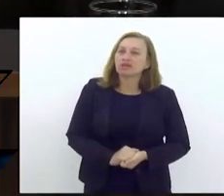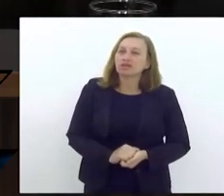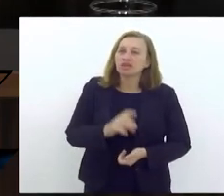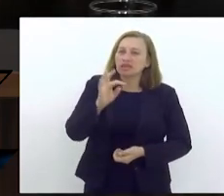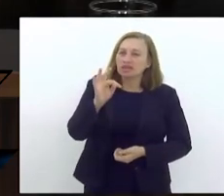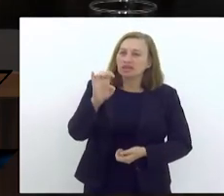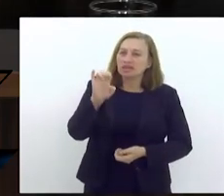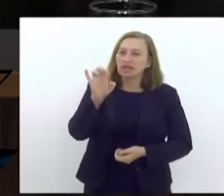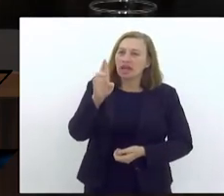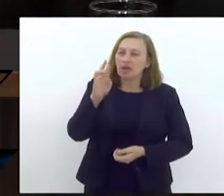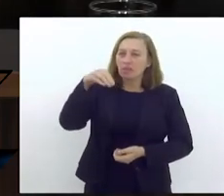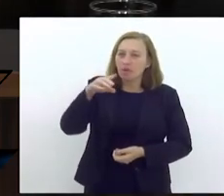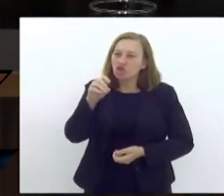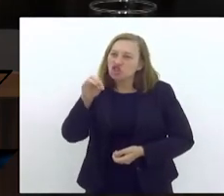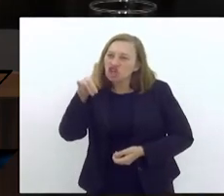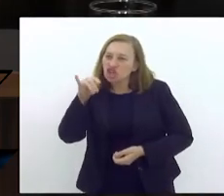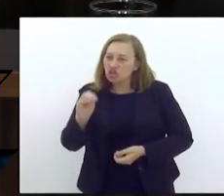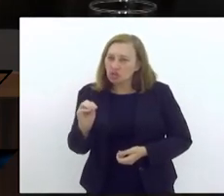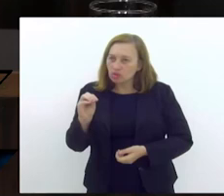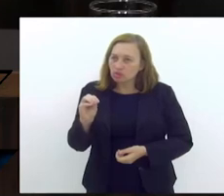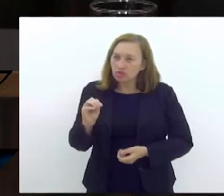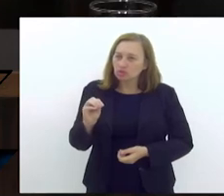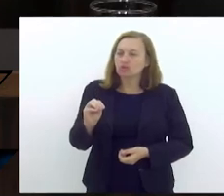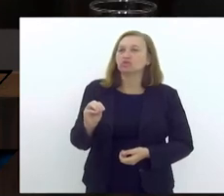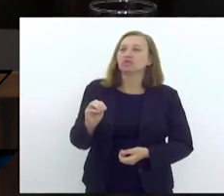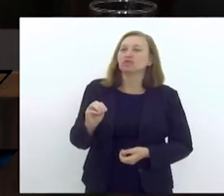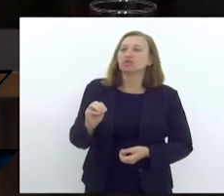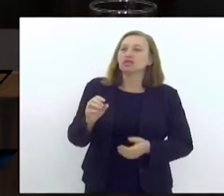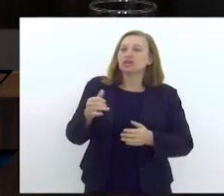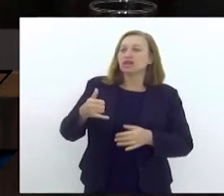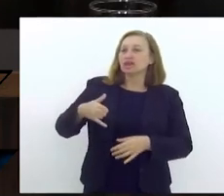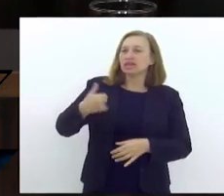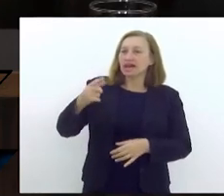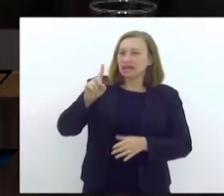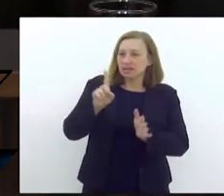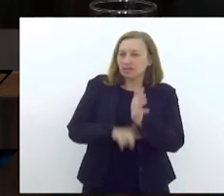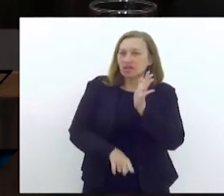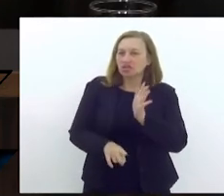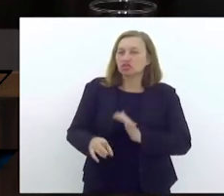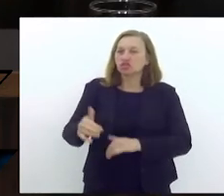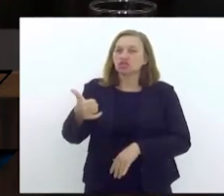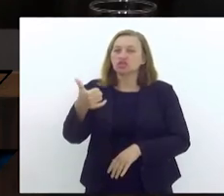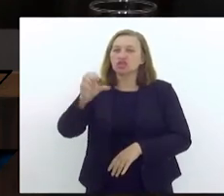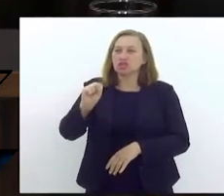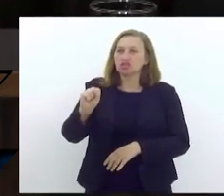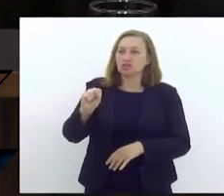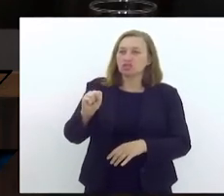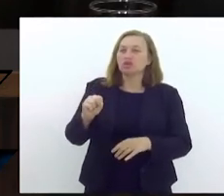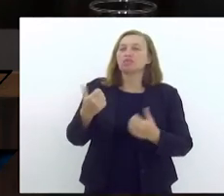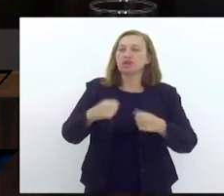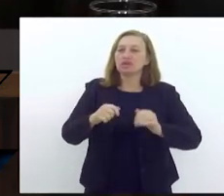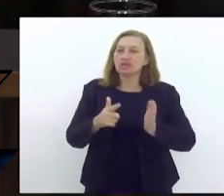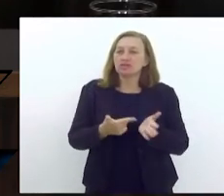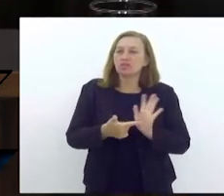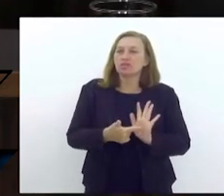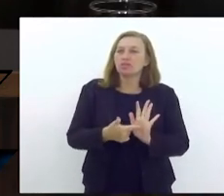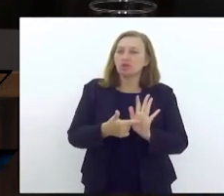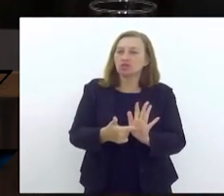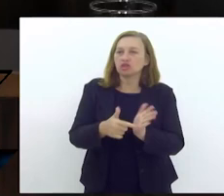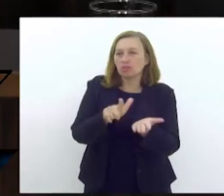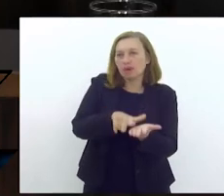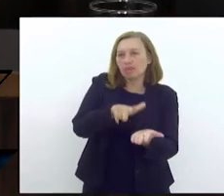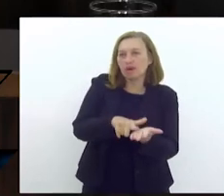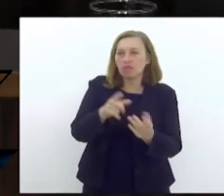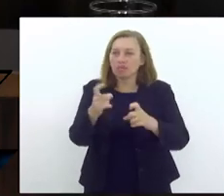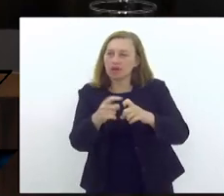termogênicos pretende similares aos menores de 18 anos sem apresentação de prescrição médica em